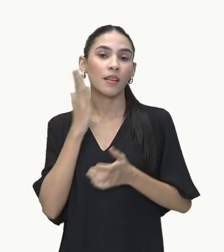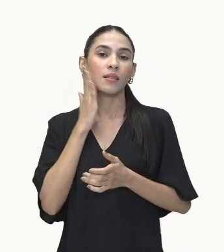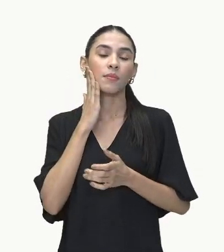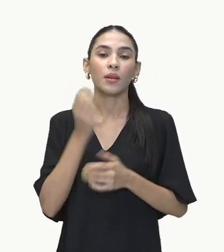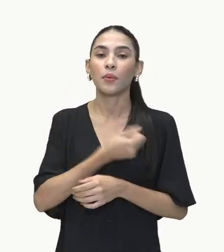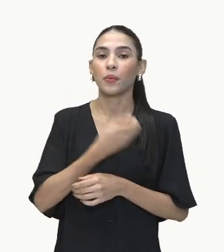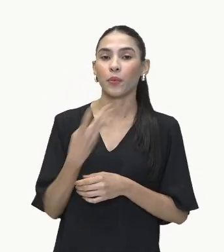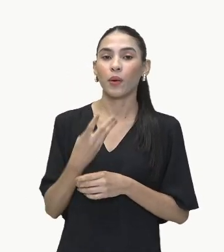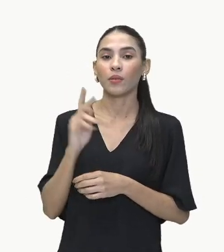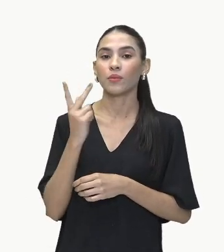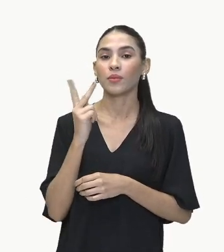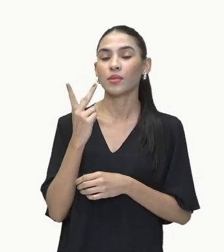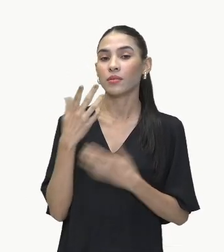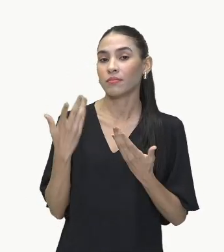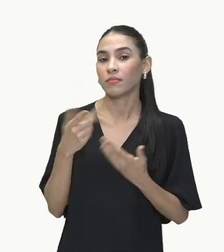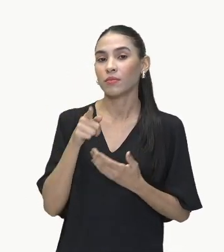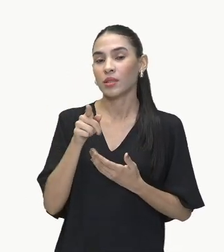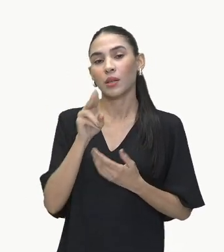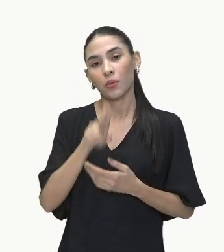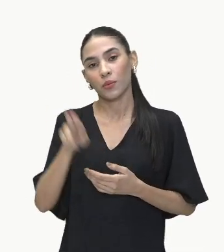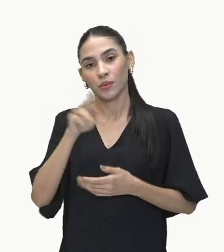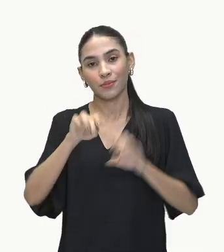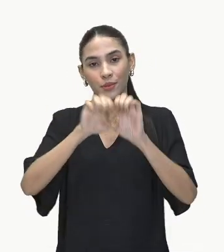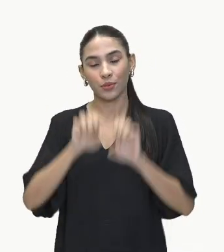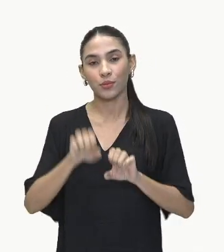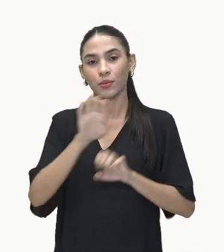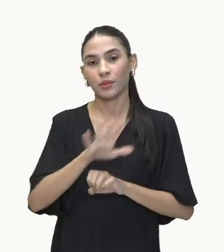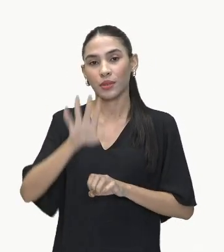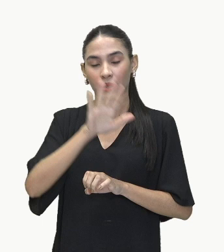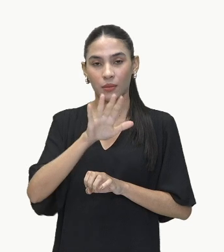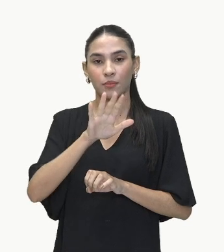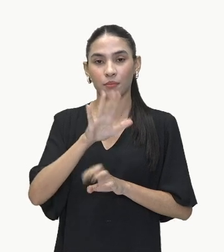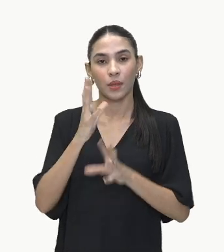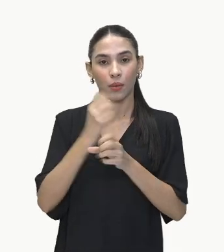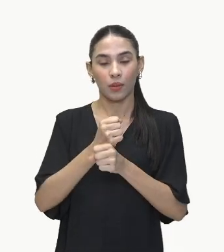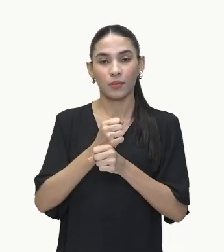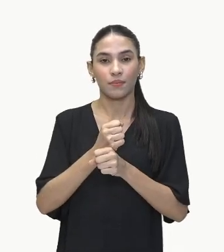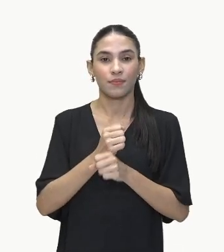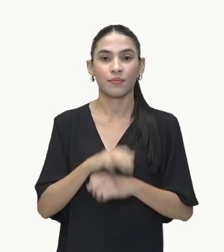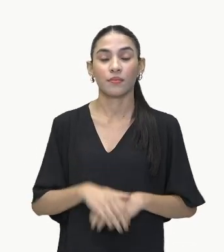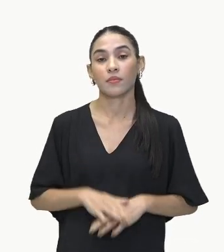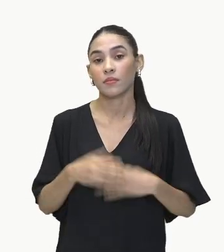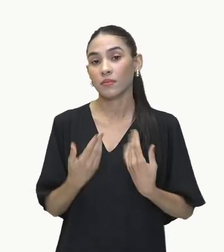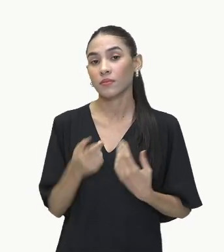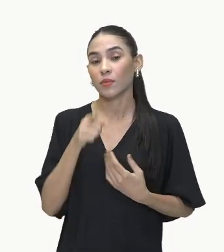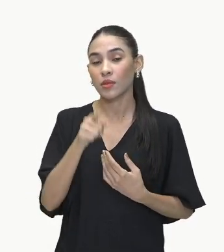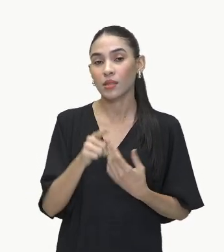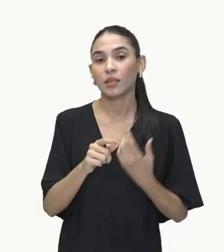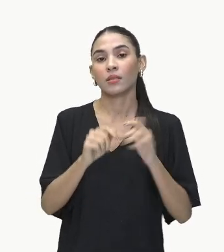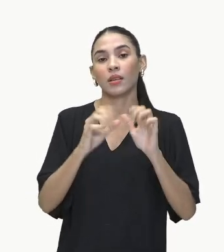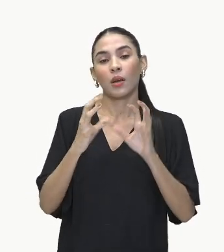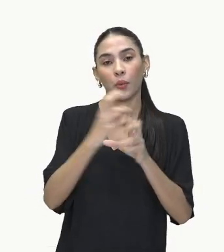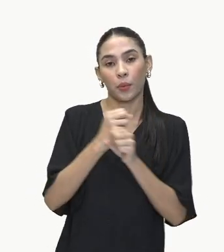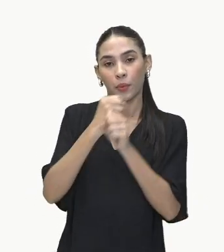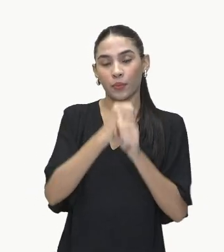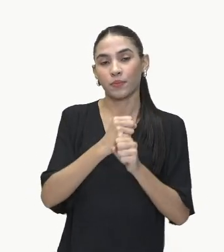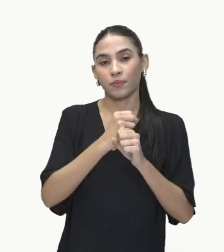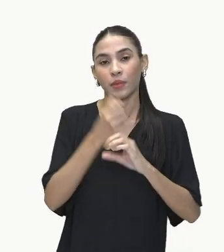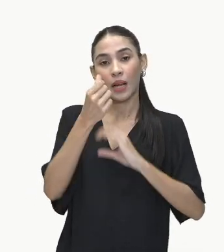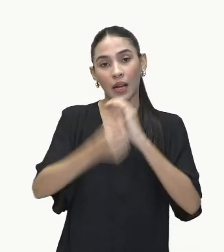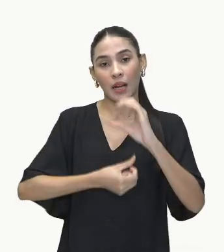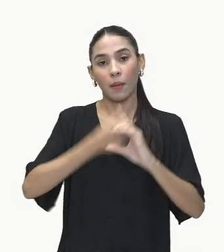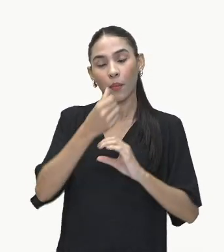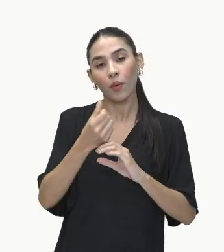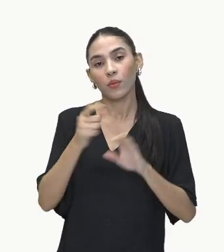quantos hidrogênios tem aí, basta colocar na fórmula geral. Então, você confere quantos carbonos tem aqui